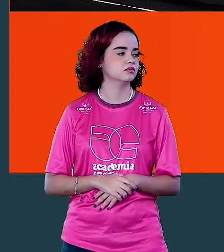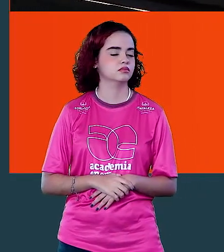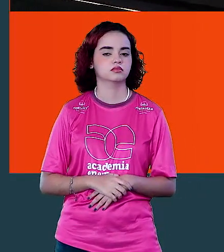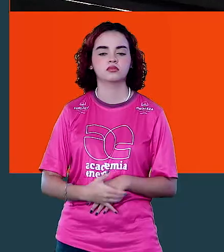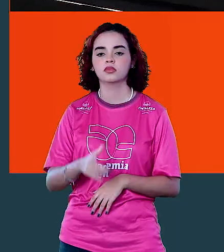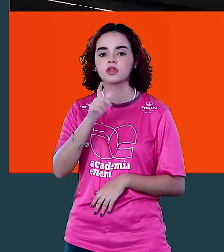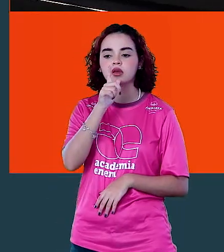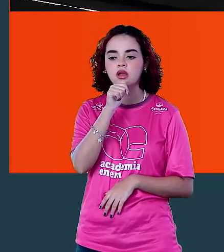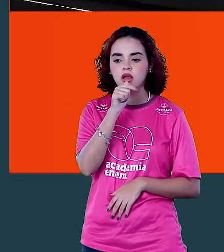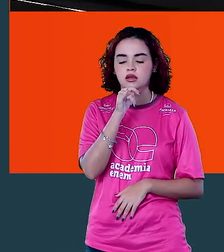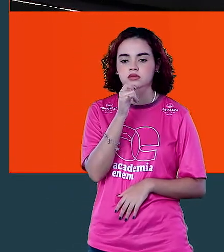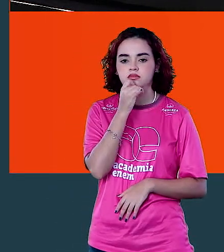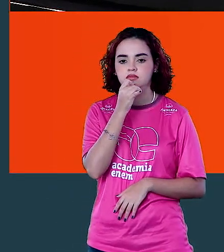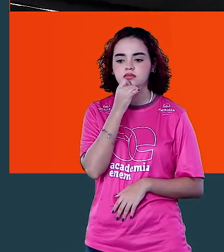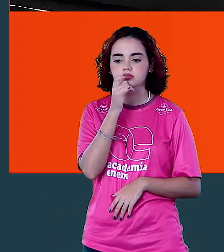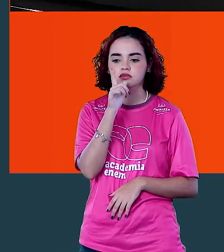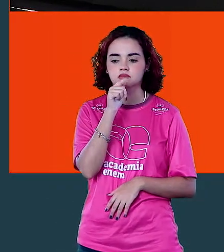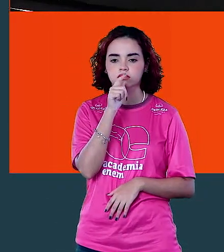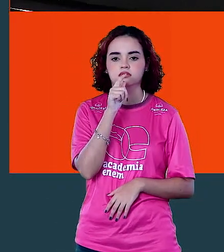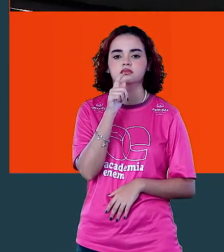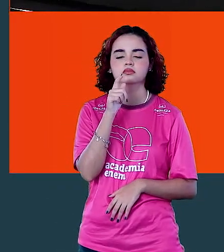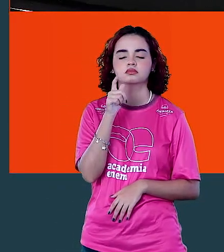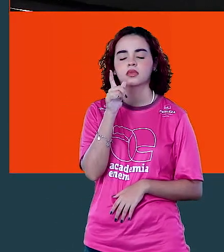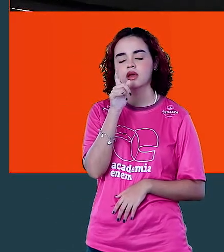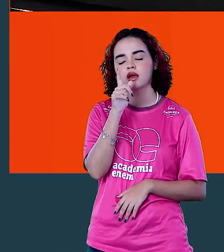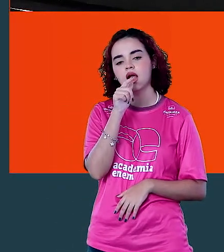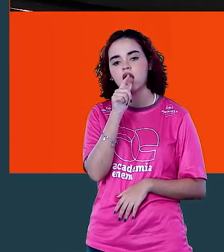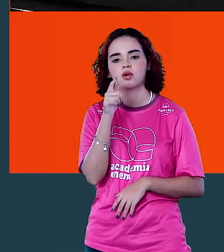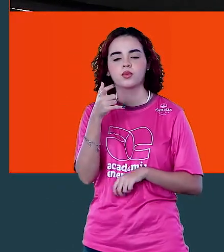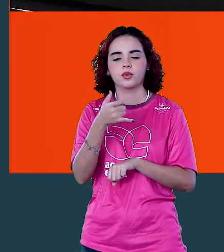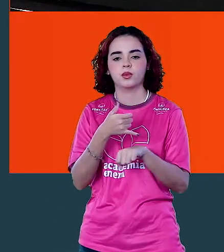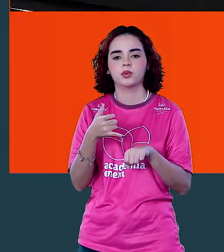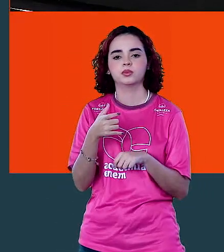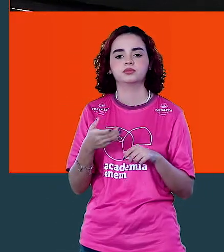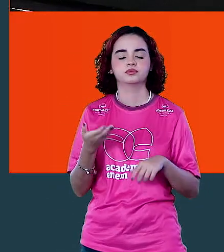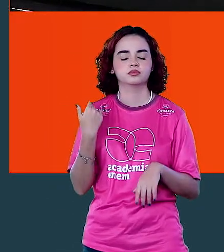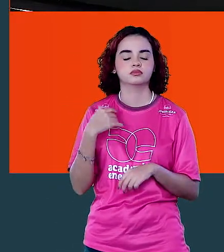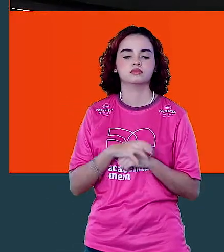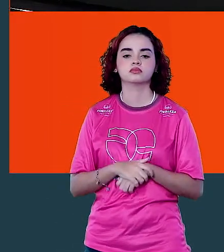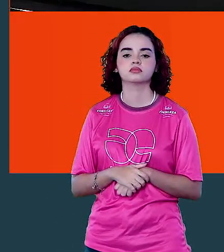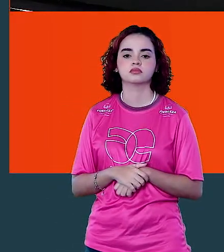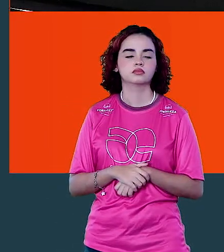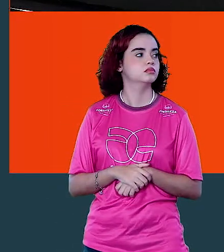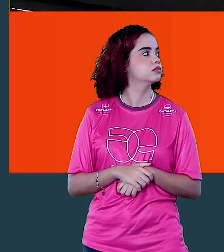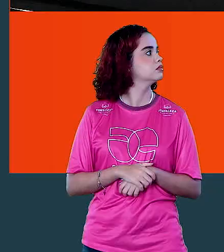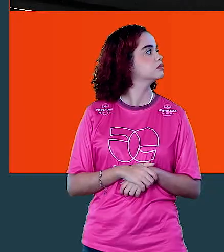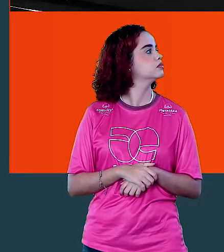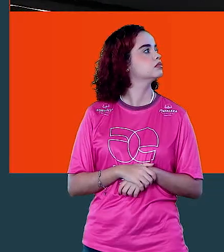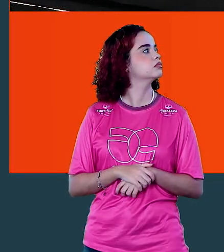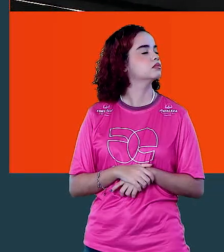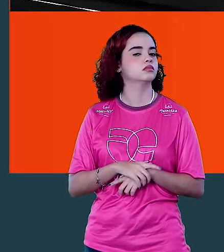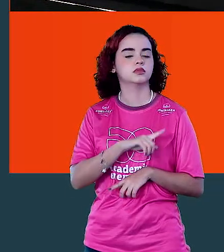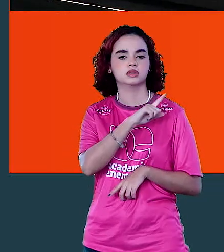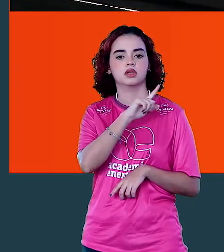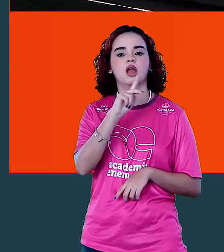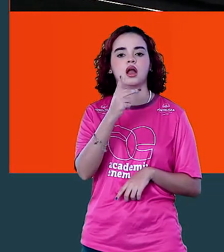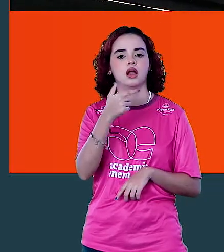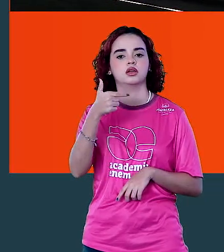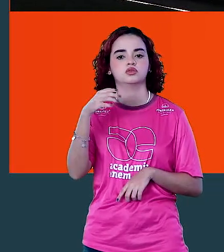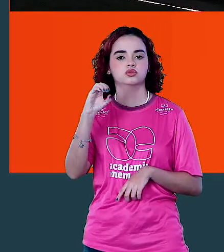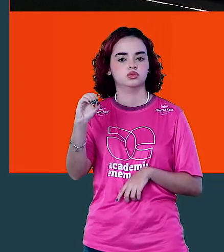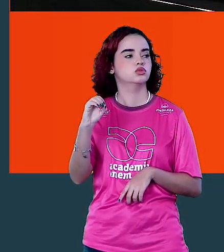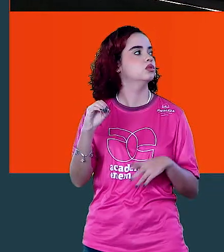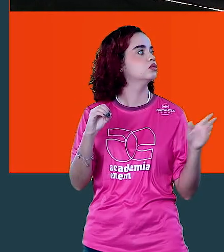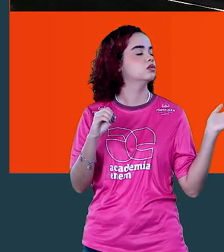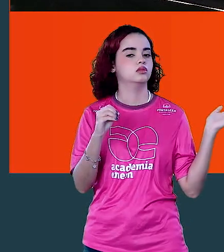A água, por exemplo. A gente estava vendo água e óleo agora há pouco, né? A água. Tu está vendo que tem... Ó, aqui é a molécula da água, tá? Se liga aqui,